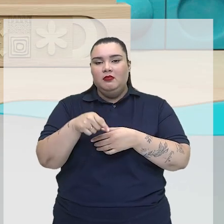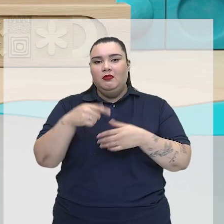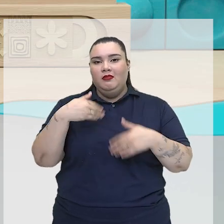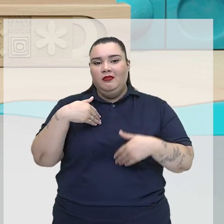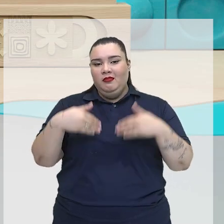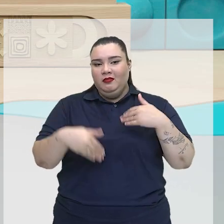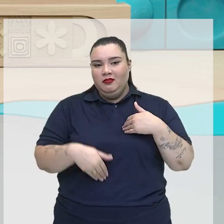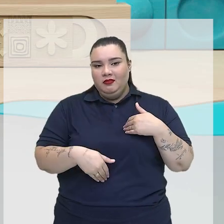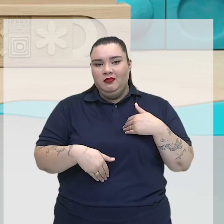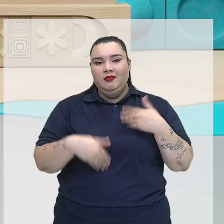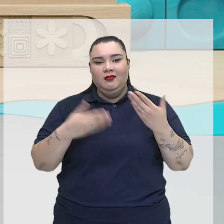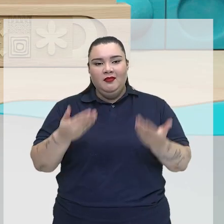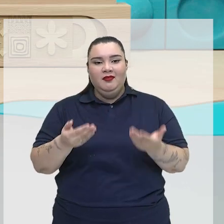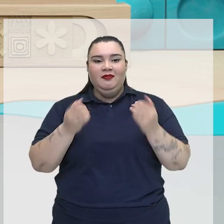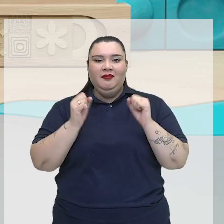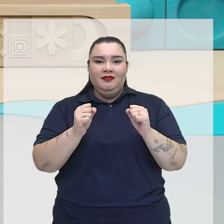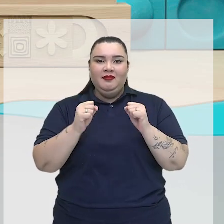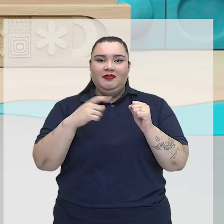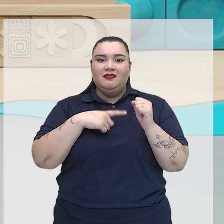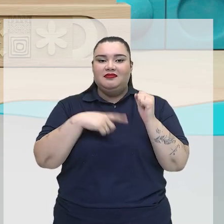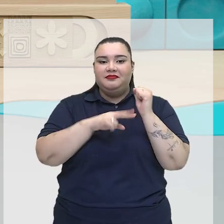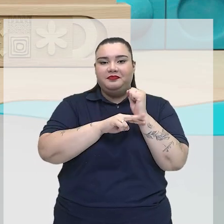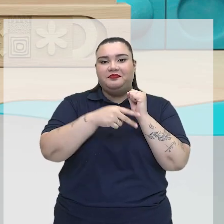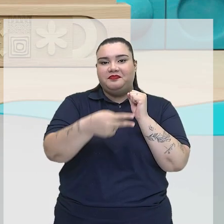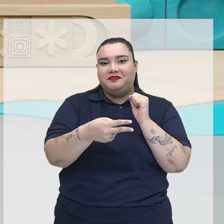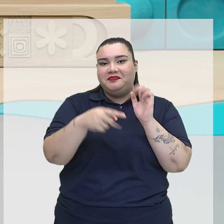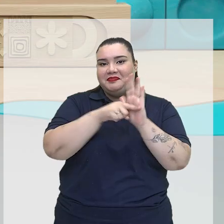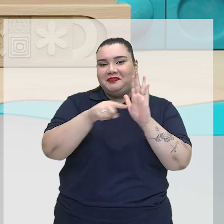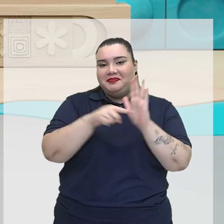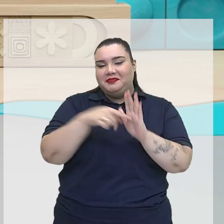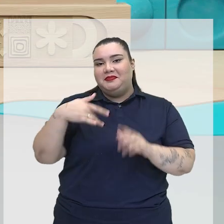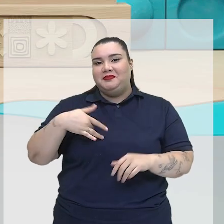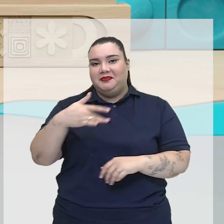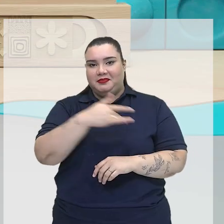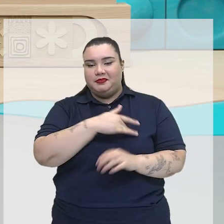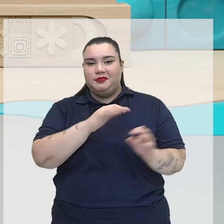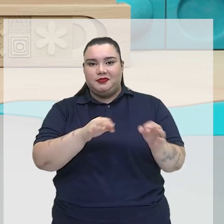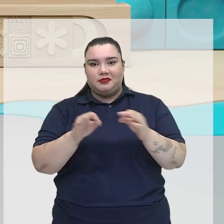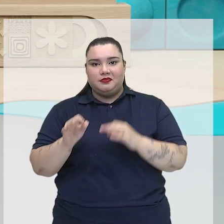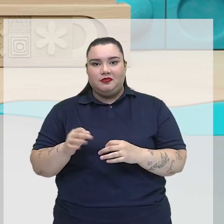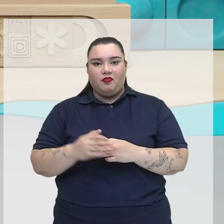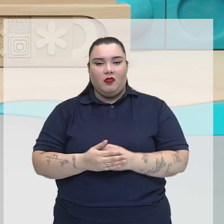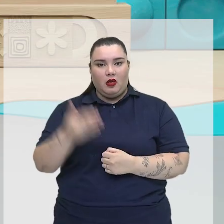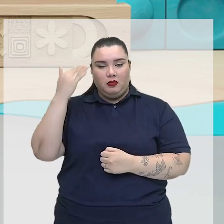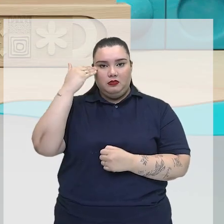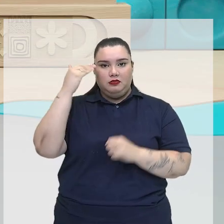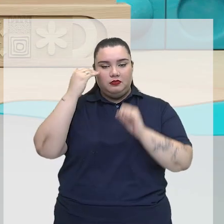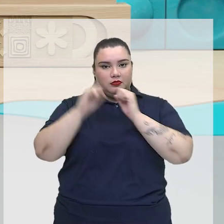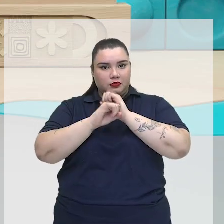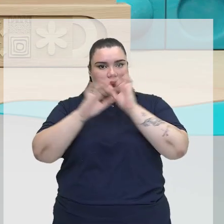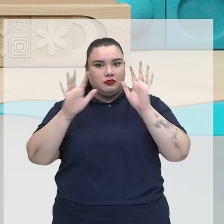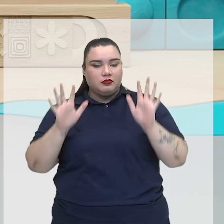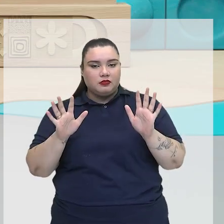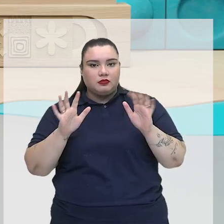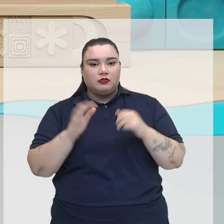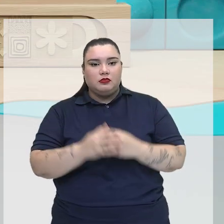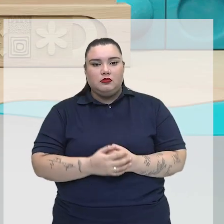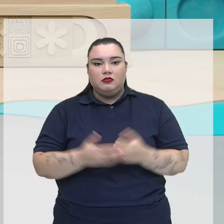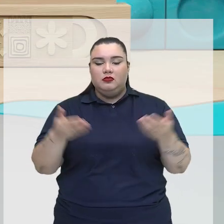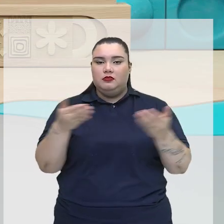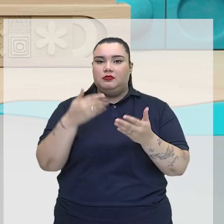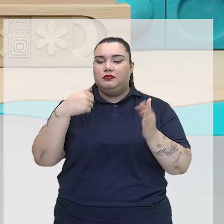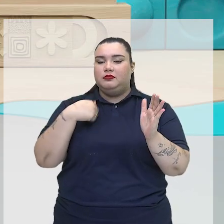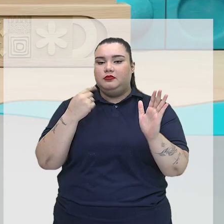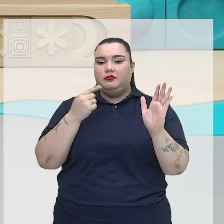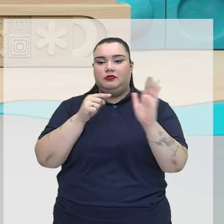órgãos e aí a gente teria diversos danos aí para a nossa saúde. Então, entenderam a importância? Eu lanço